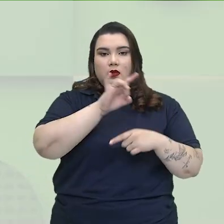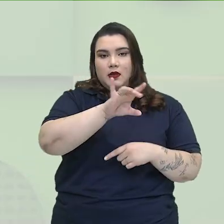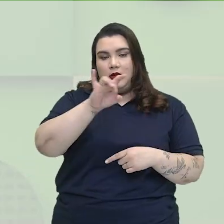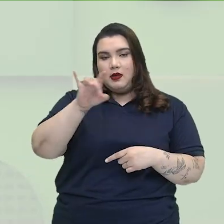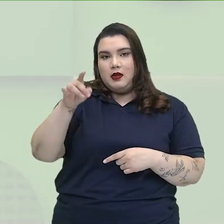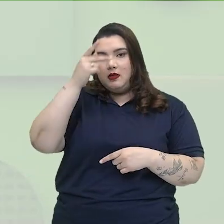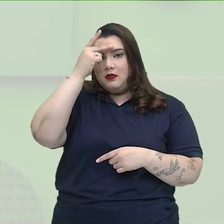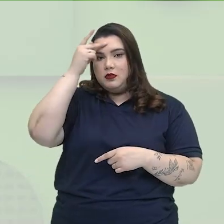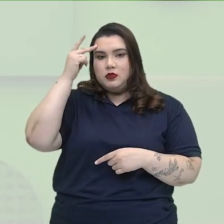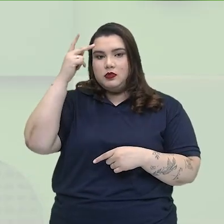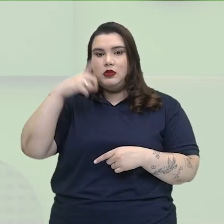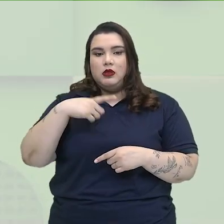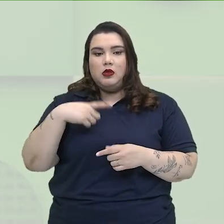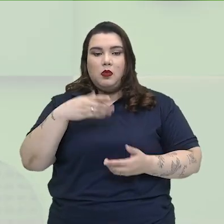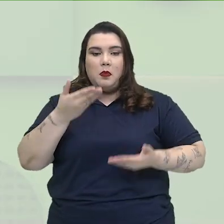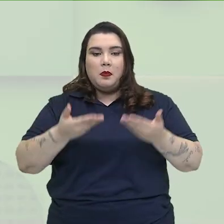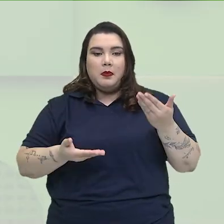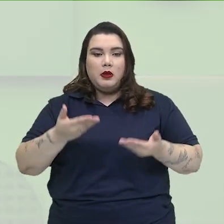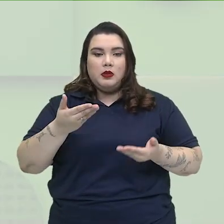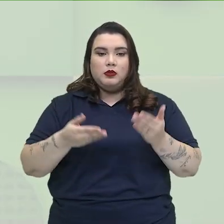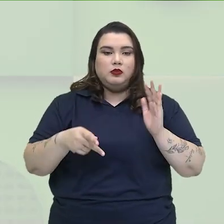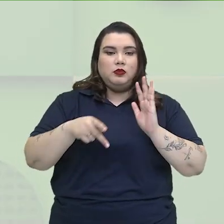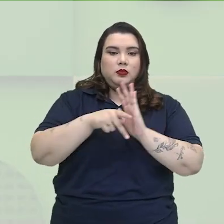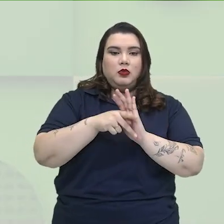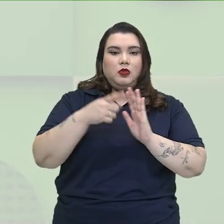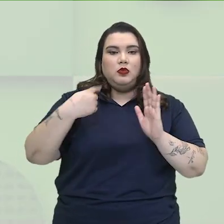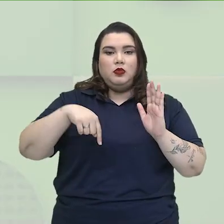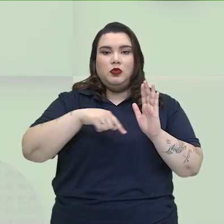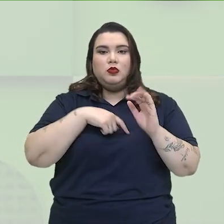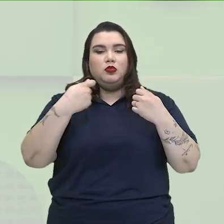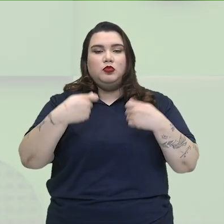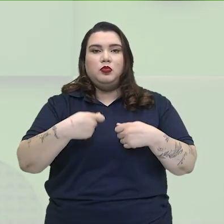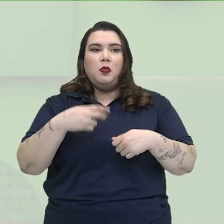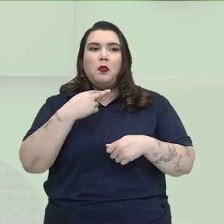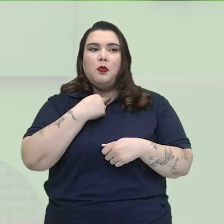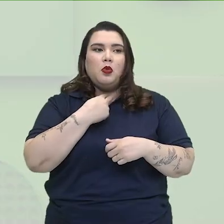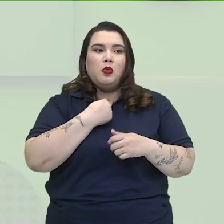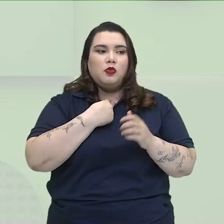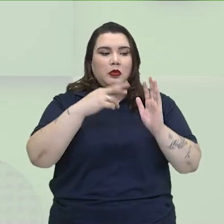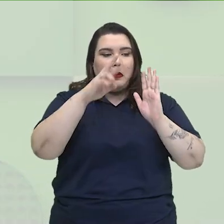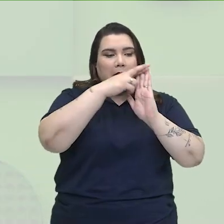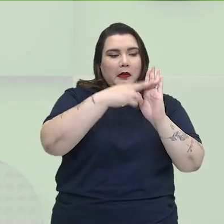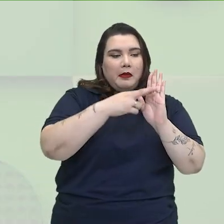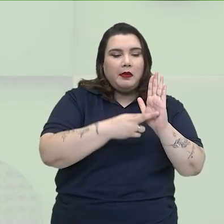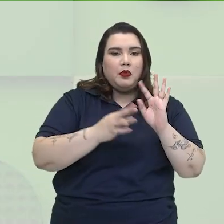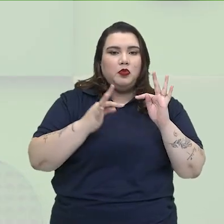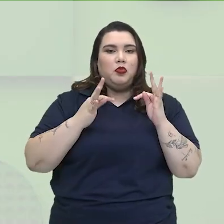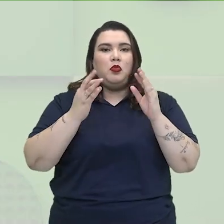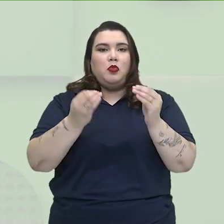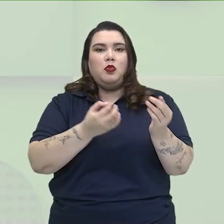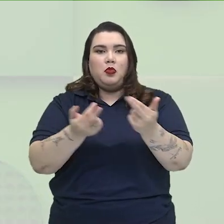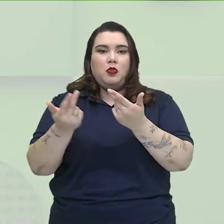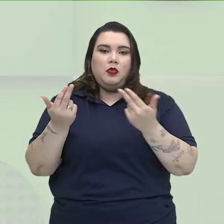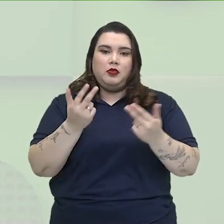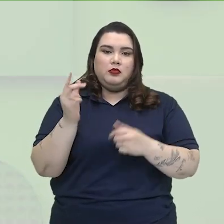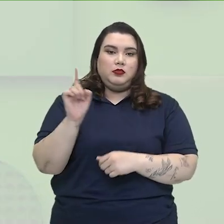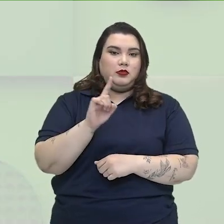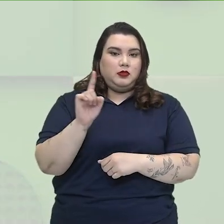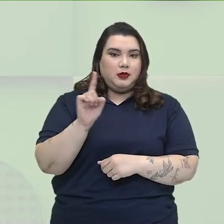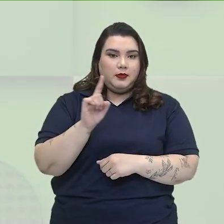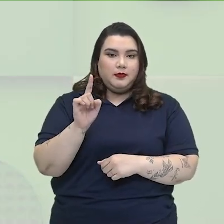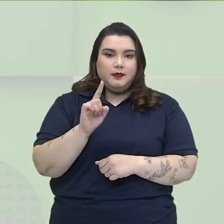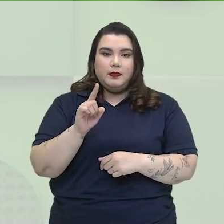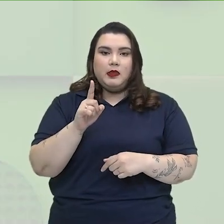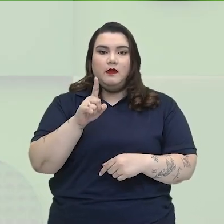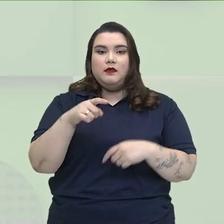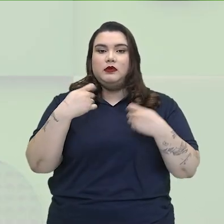peso ideal. A gente não pode seguir uma tabela fixa, né, como todo mundo tem que ter o mesmo peso. Não, não é assim, né? Você tem